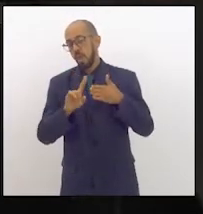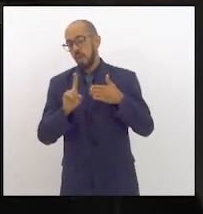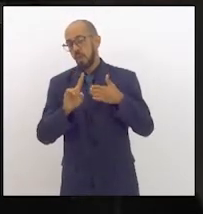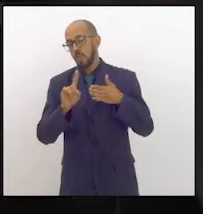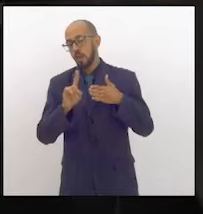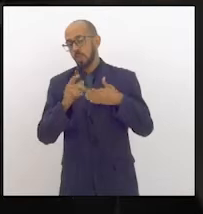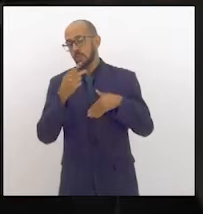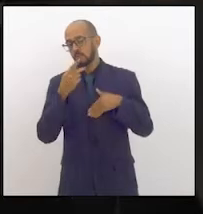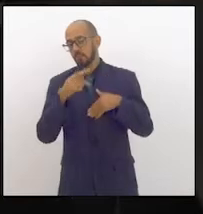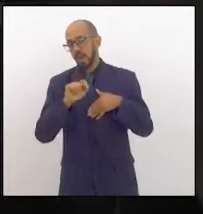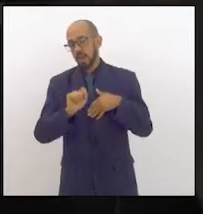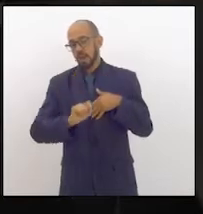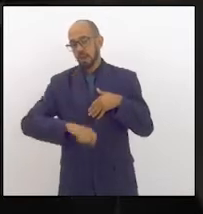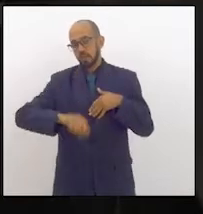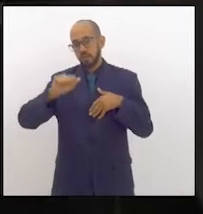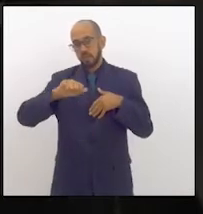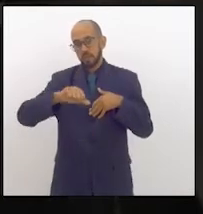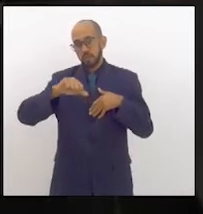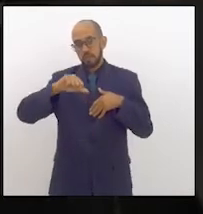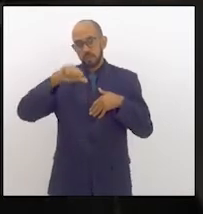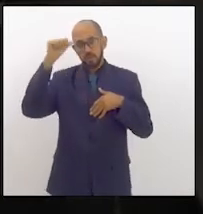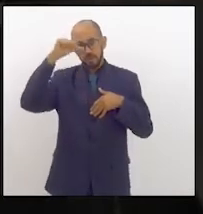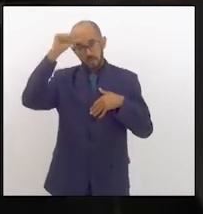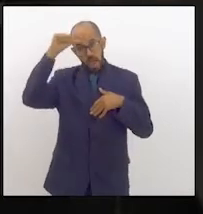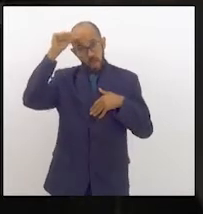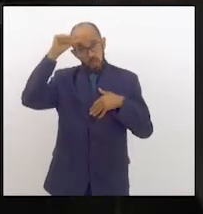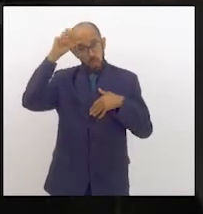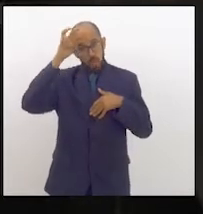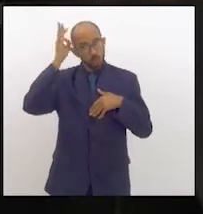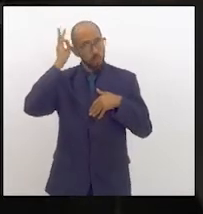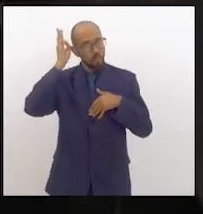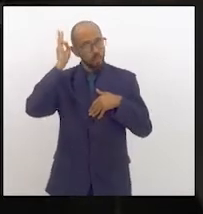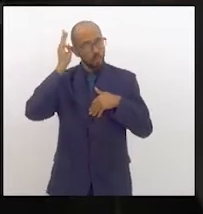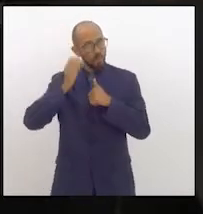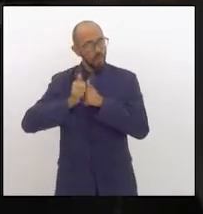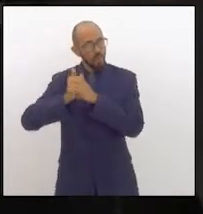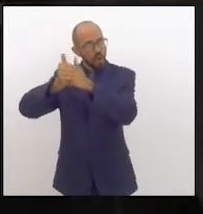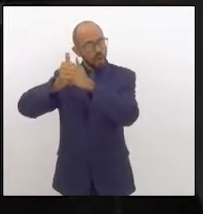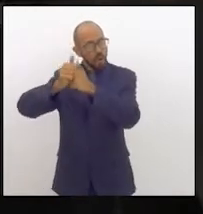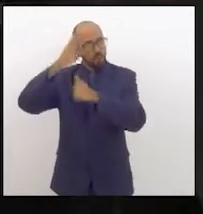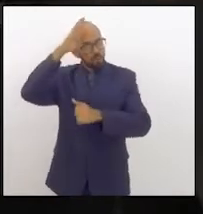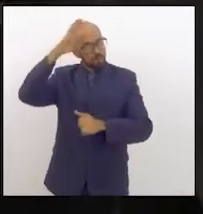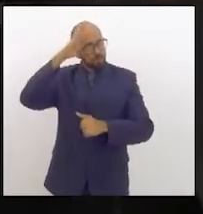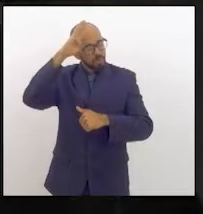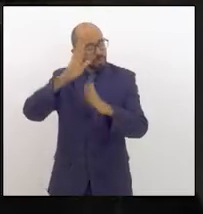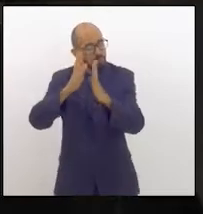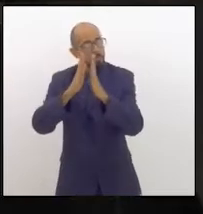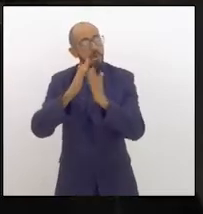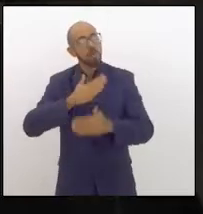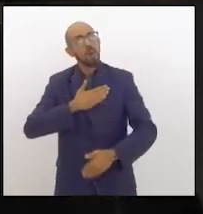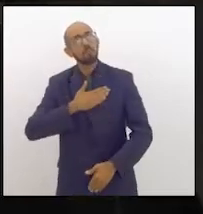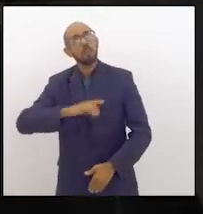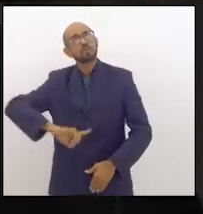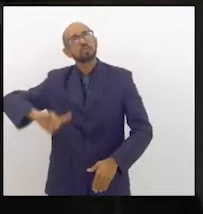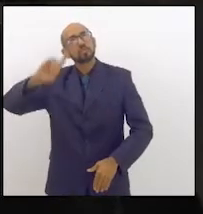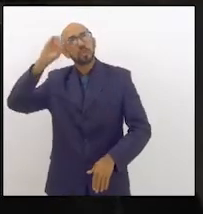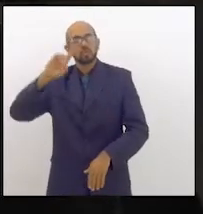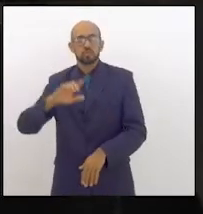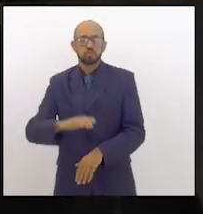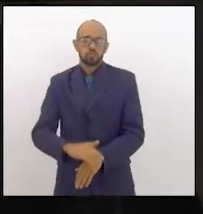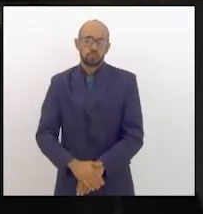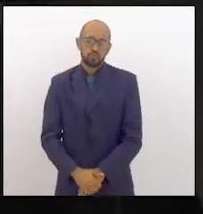Cláudio Wilson de bolsonaro lista não chama pelo amor de Deus